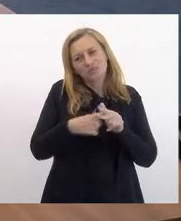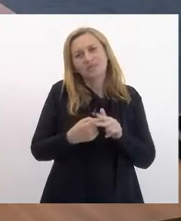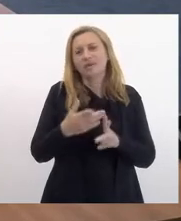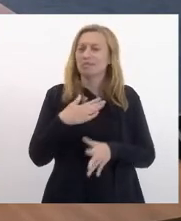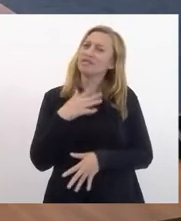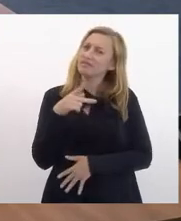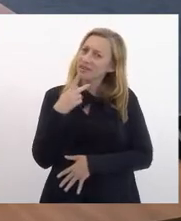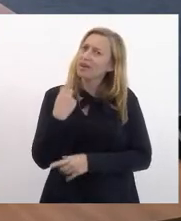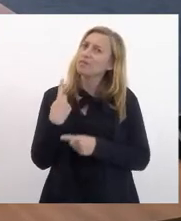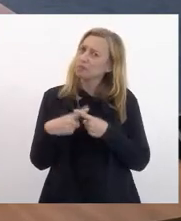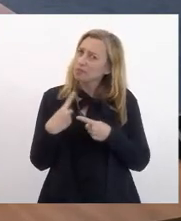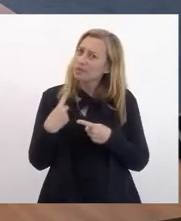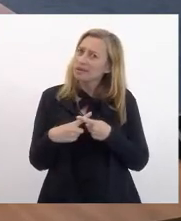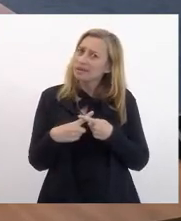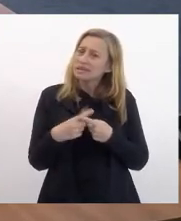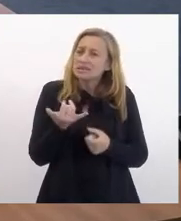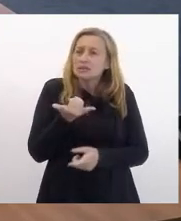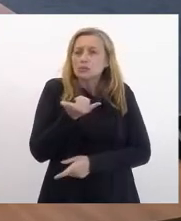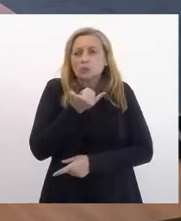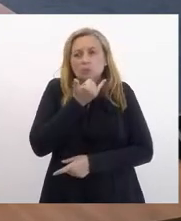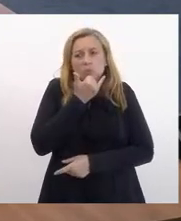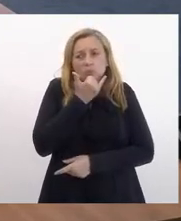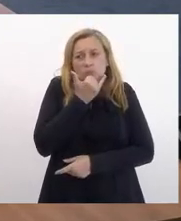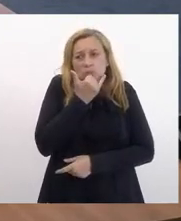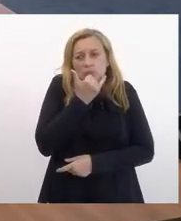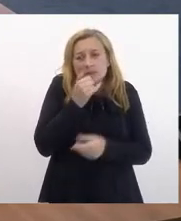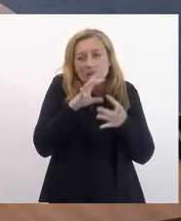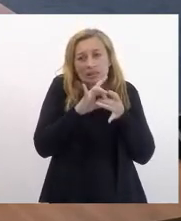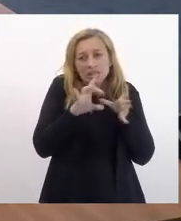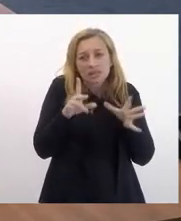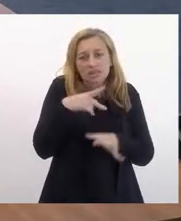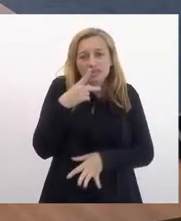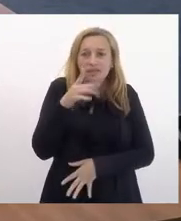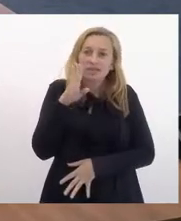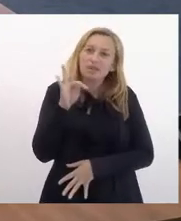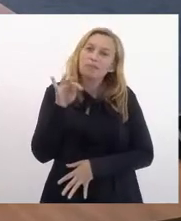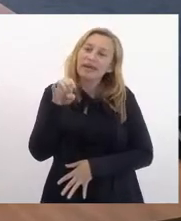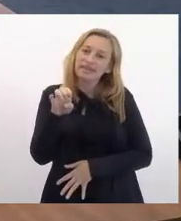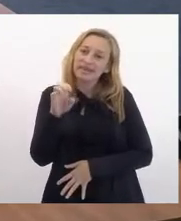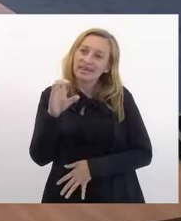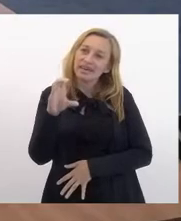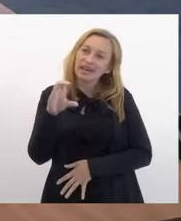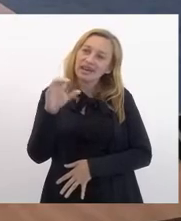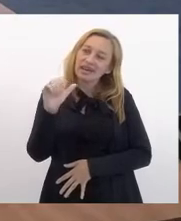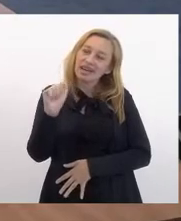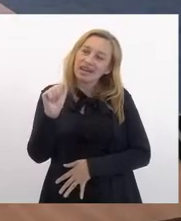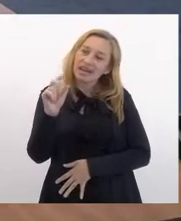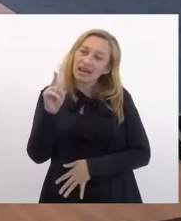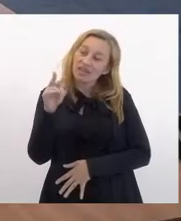fala, porque, imperdoavelmente, eu deixei de falar de Beth Carvalho.